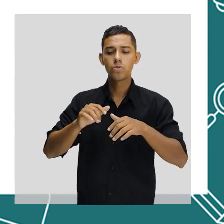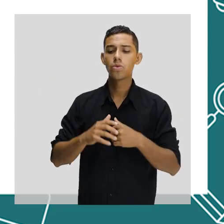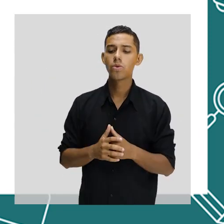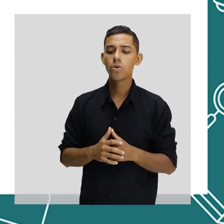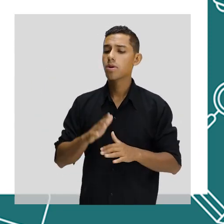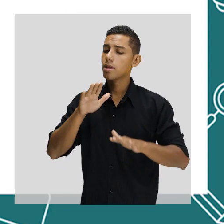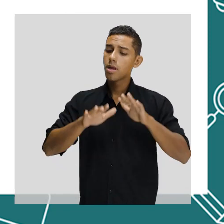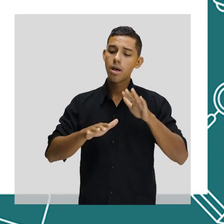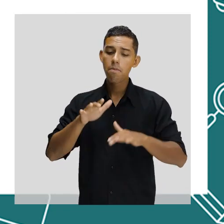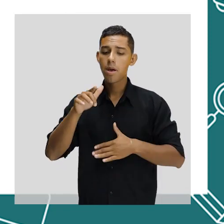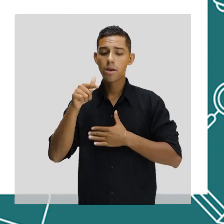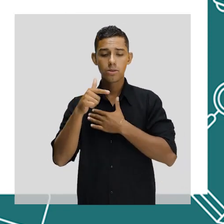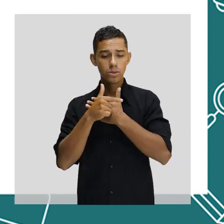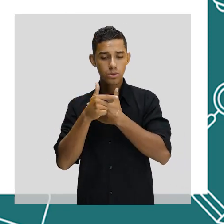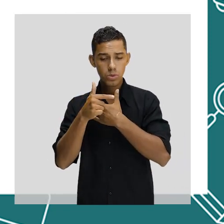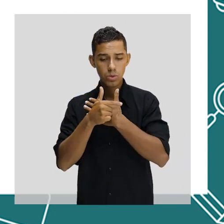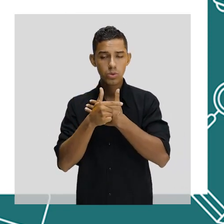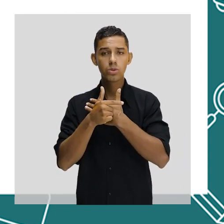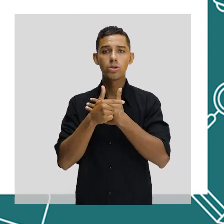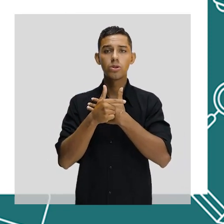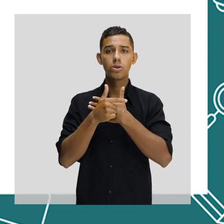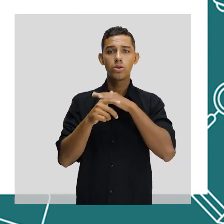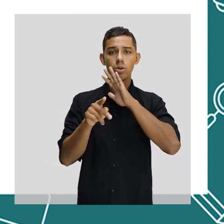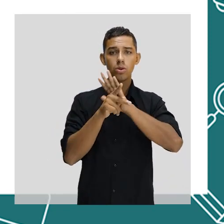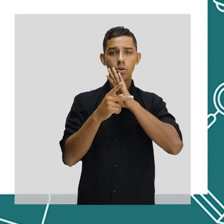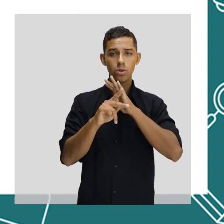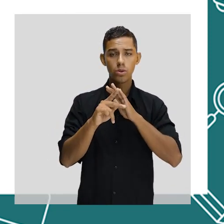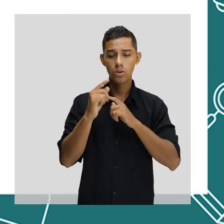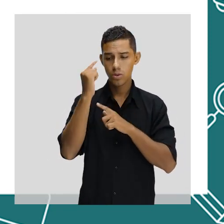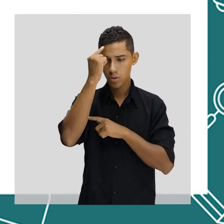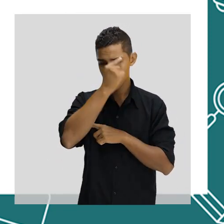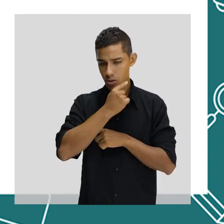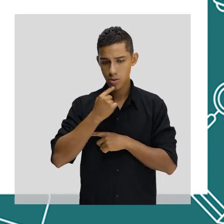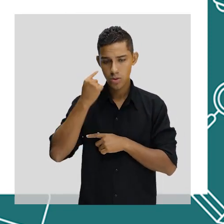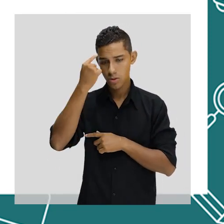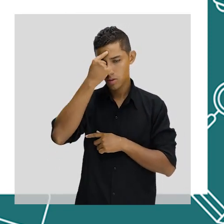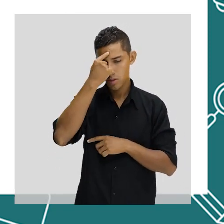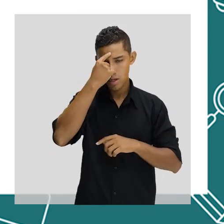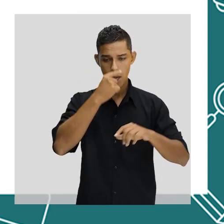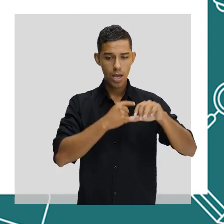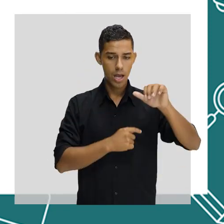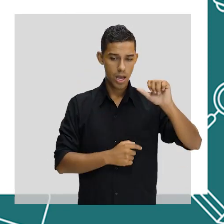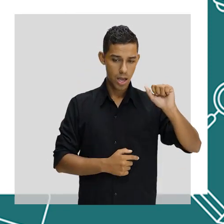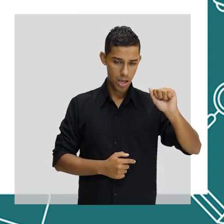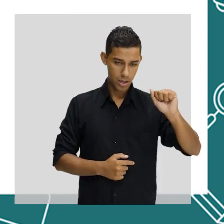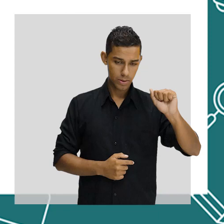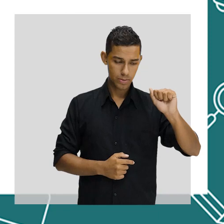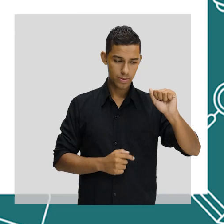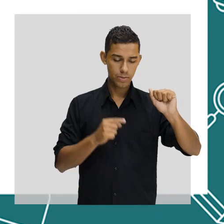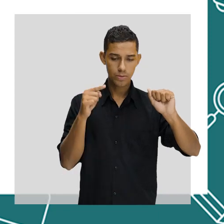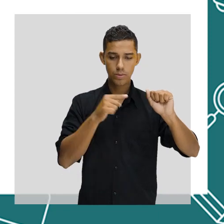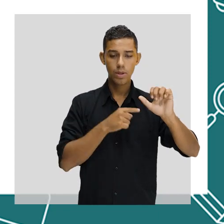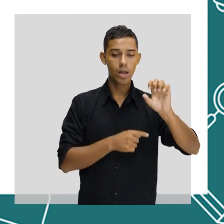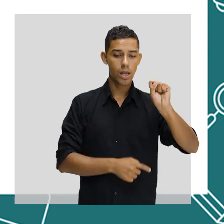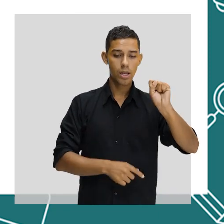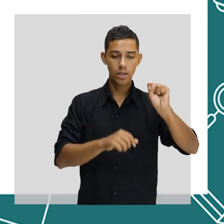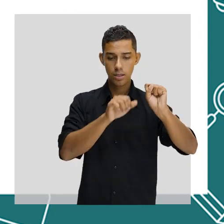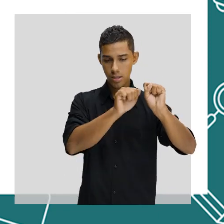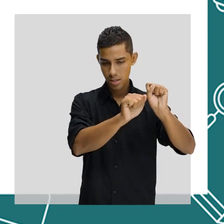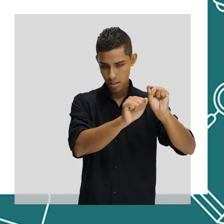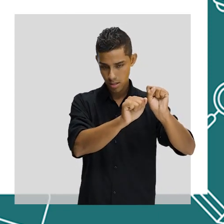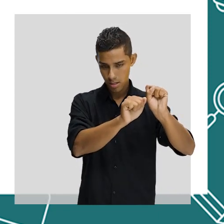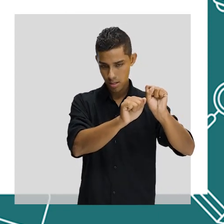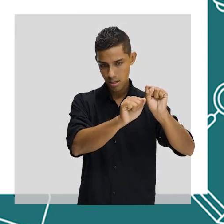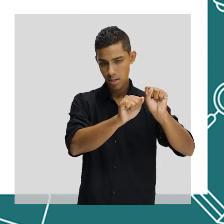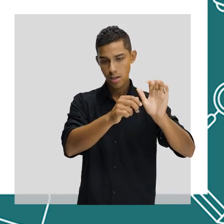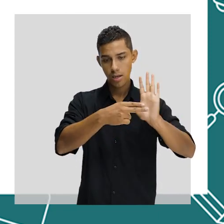com as funções horárias. Né? Aí tem a função A e a função B. Então, a função A é 5 mais 3t